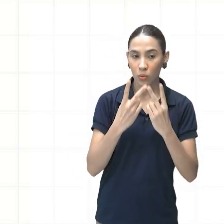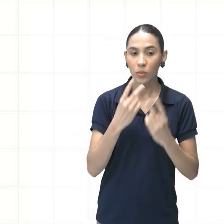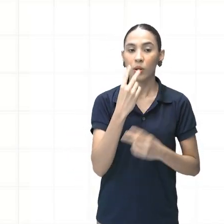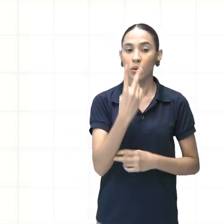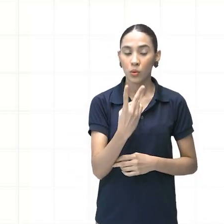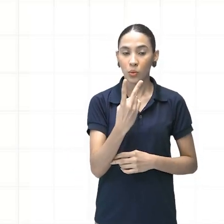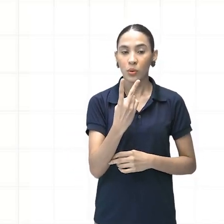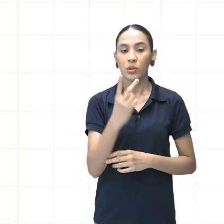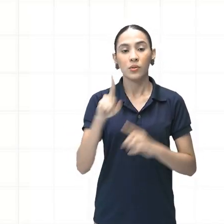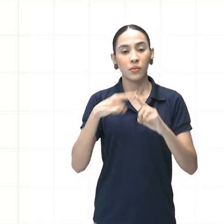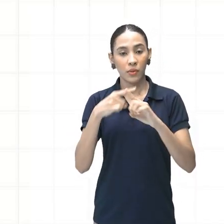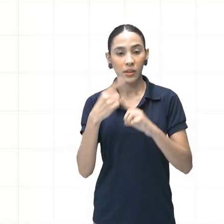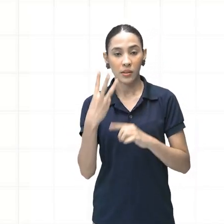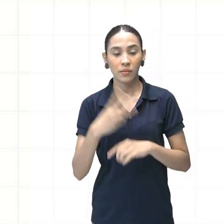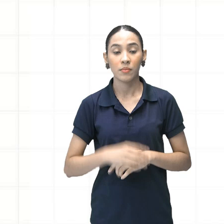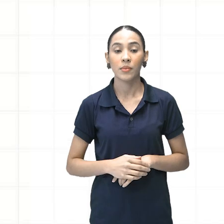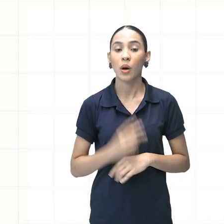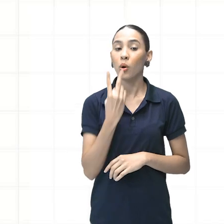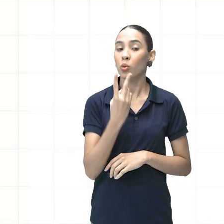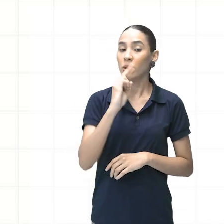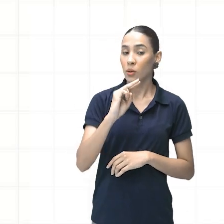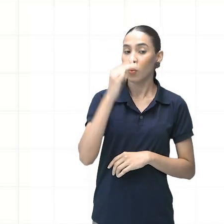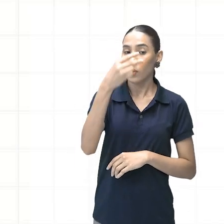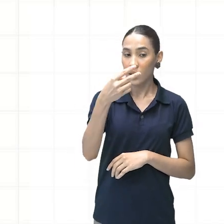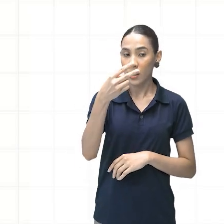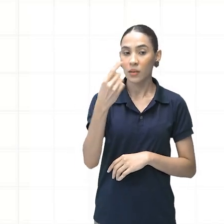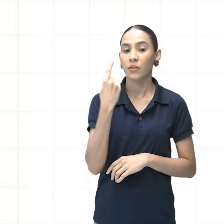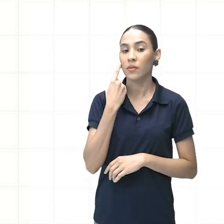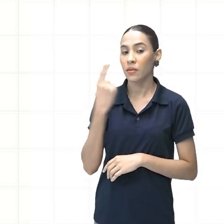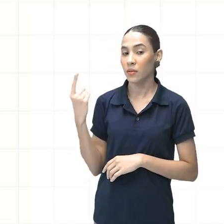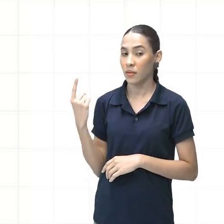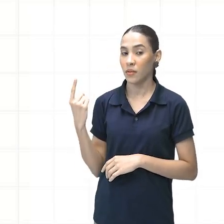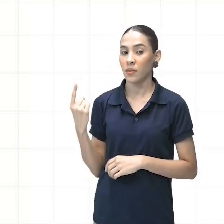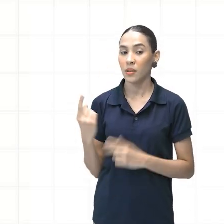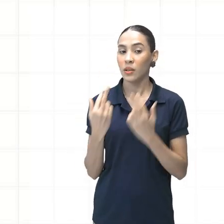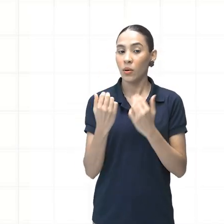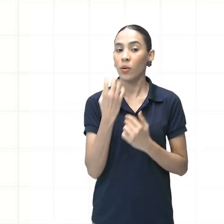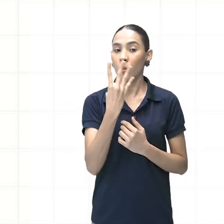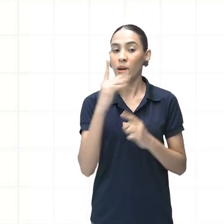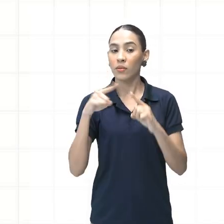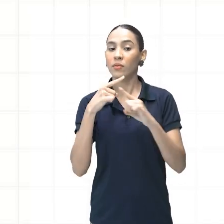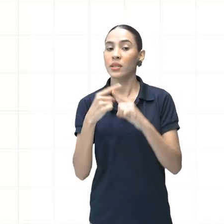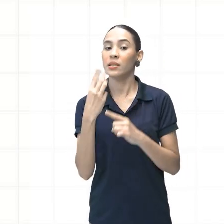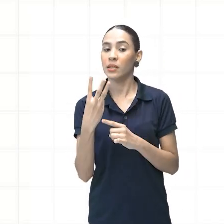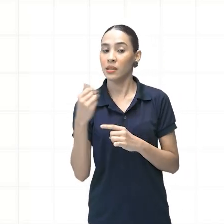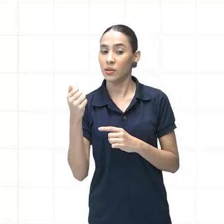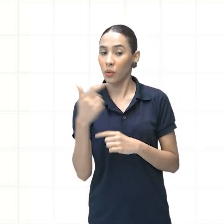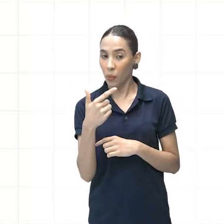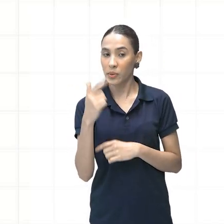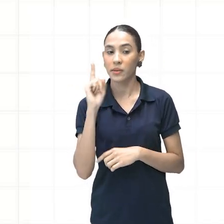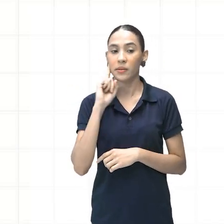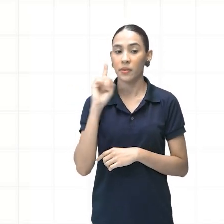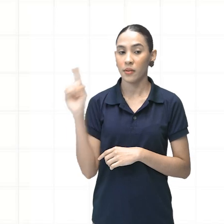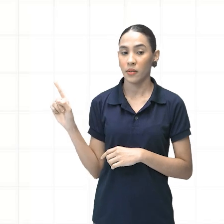vezes 3, 2 ao quadrado aqui, 2 ao quadrado, é 4 vezes 3, 12,